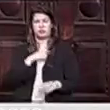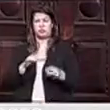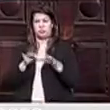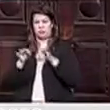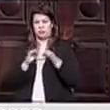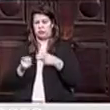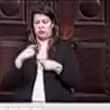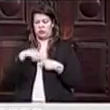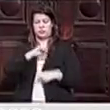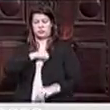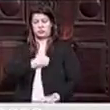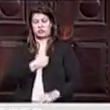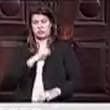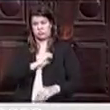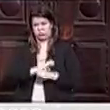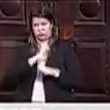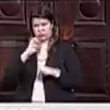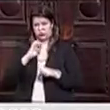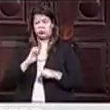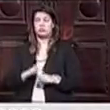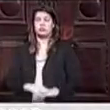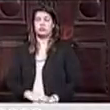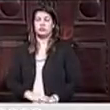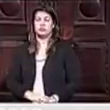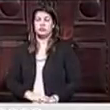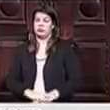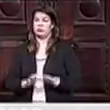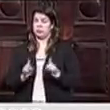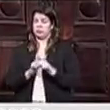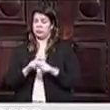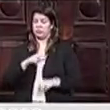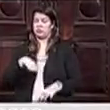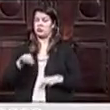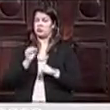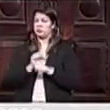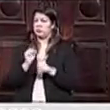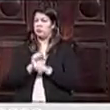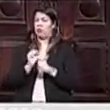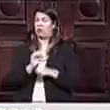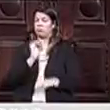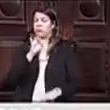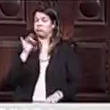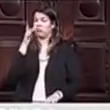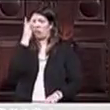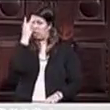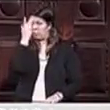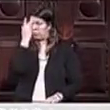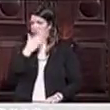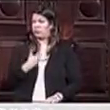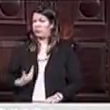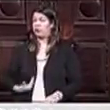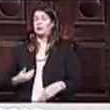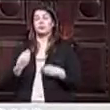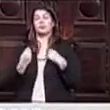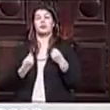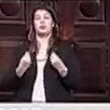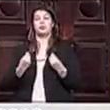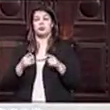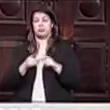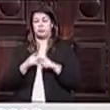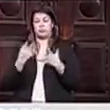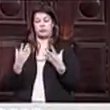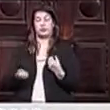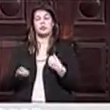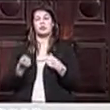recuperação fiscal dos estados. Esperamos, e foi afiançado aqui, vamos ver a posição do governo amanhã, que a aprovação dessa matéria